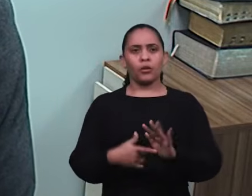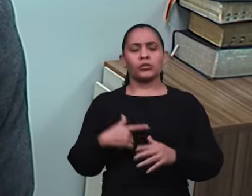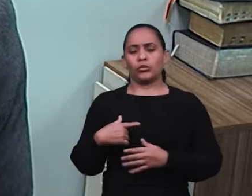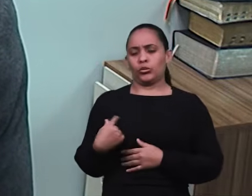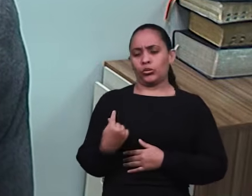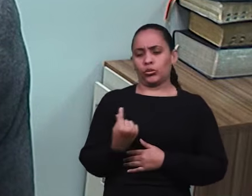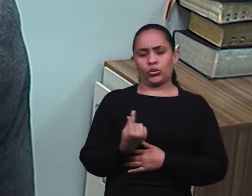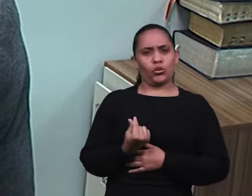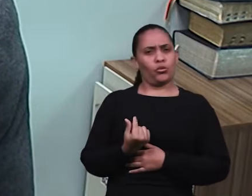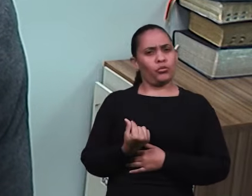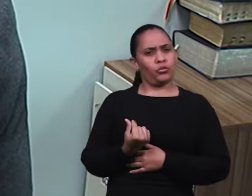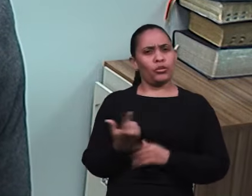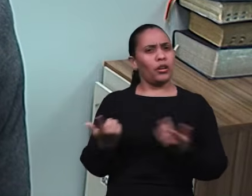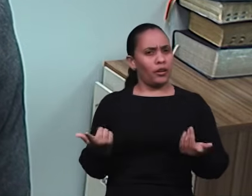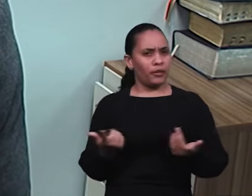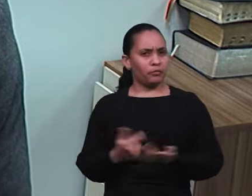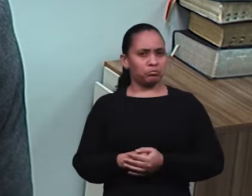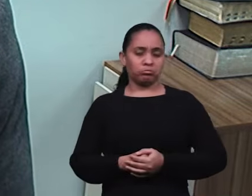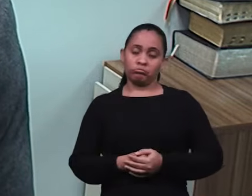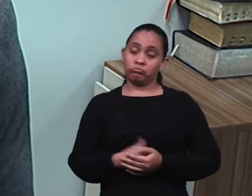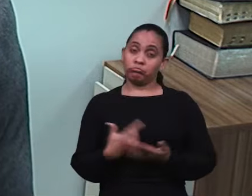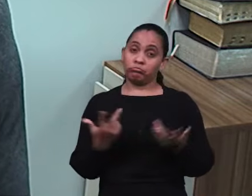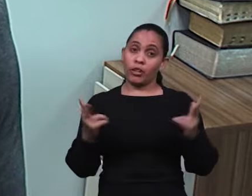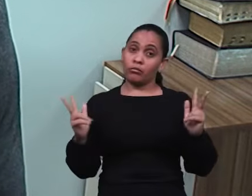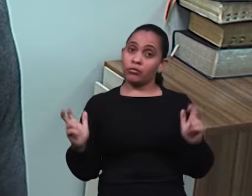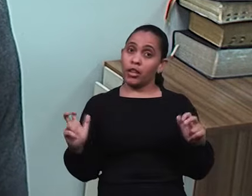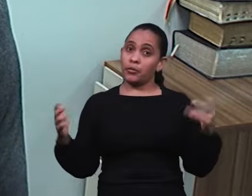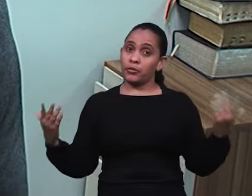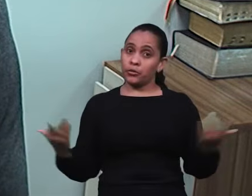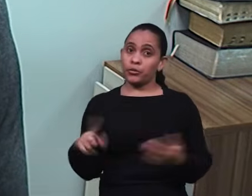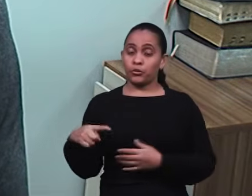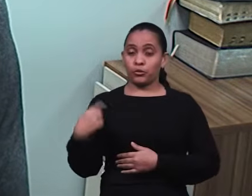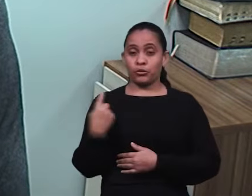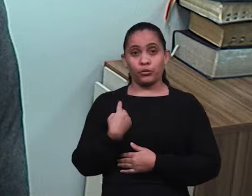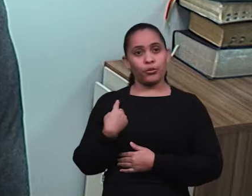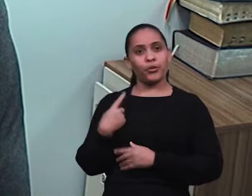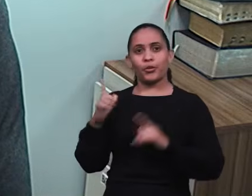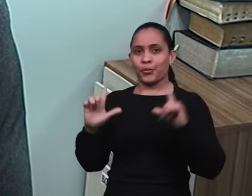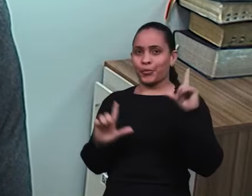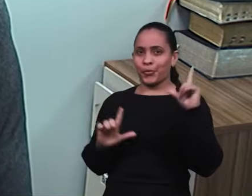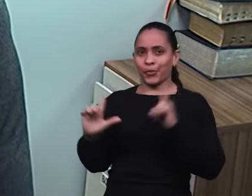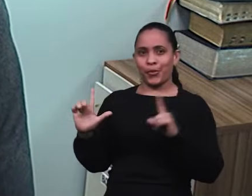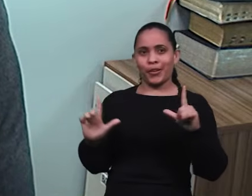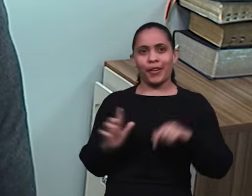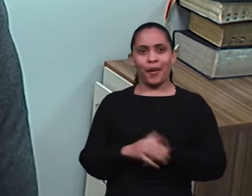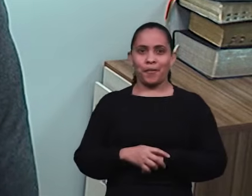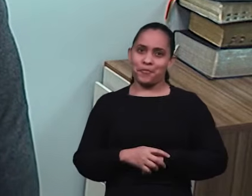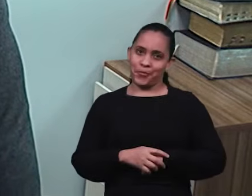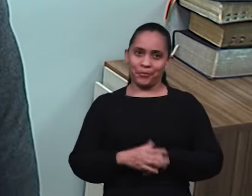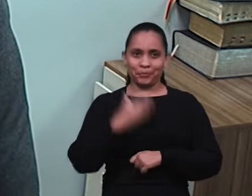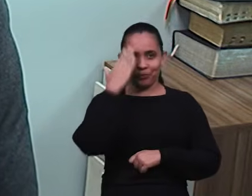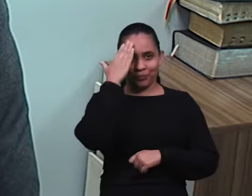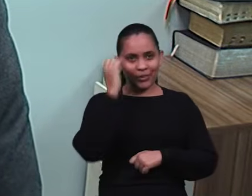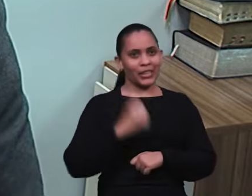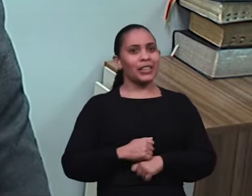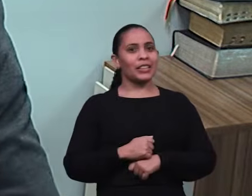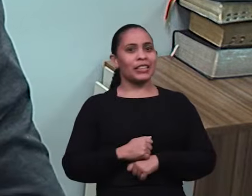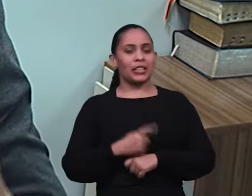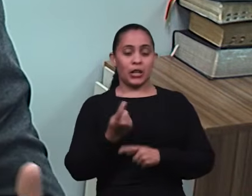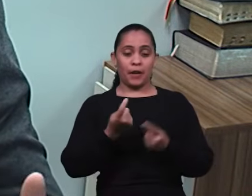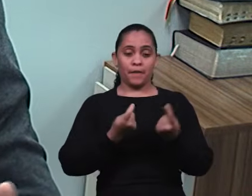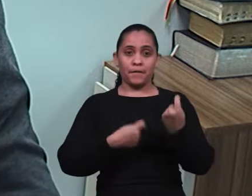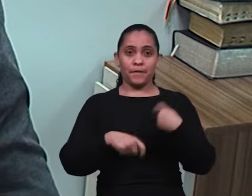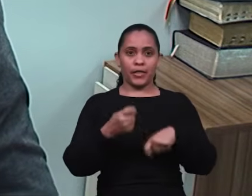o dinheiro? É isso mesmo. É o tema de hoje aqui do nosso programa Sabedoria Financeira. Já